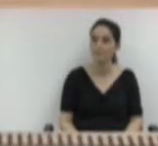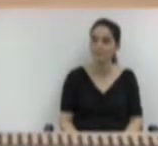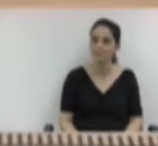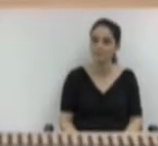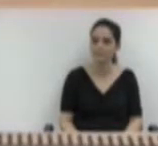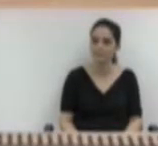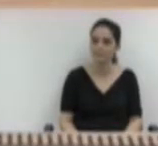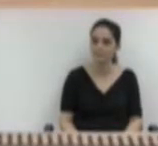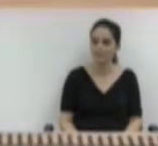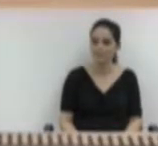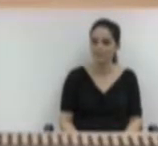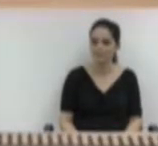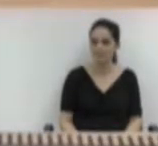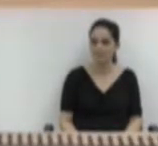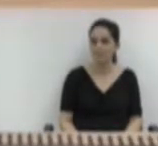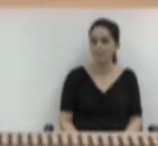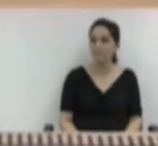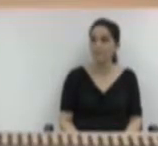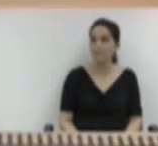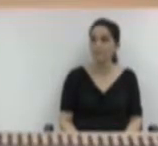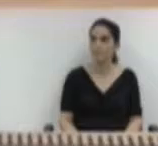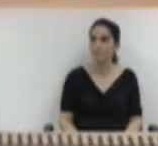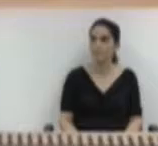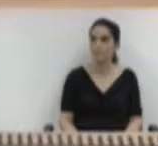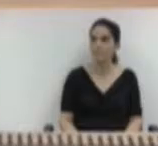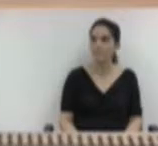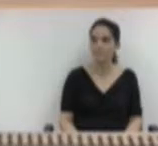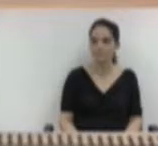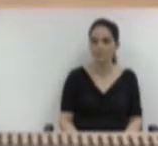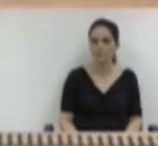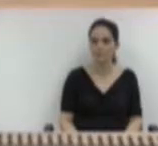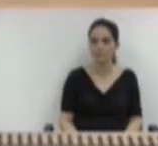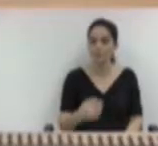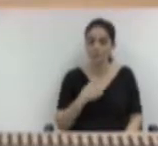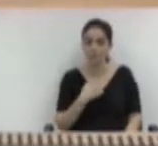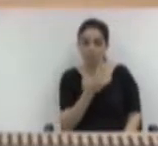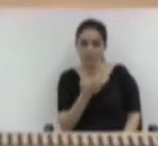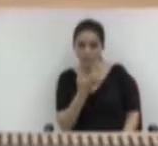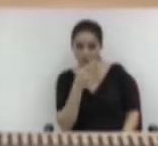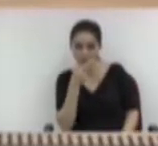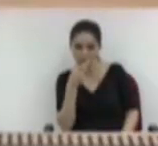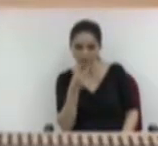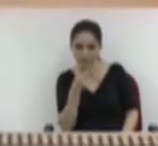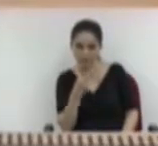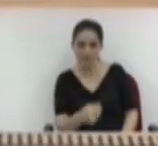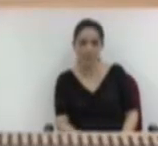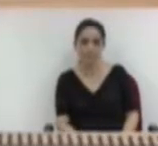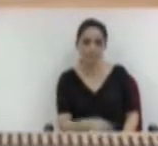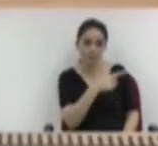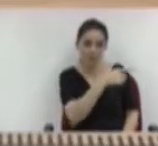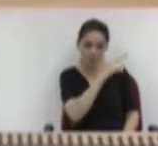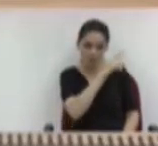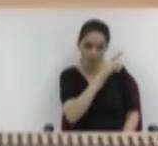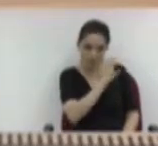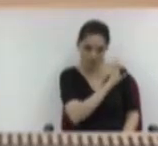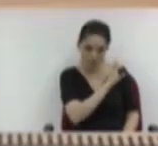Senhor presidente, nobres pares, público presente, eu gostaria de endossar aquilo que o vereador Zé Roberto está falando